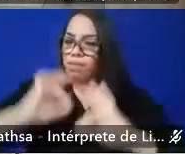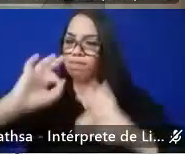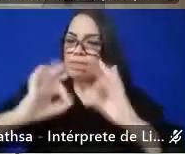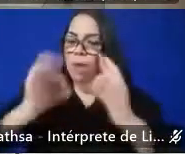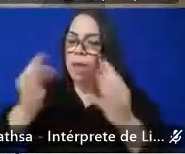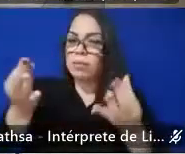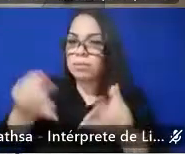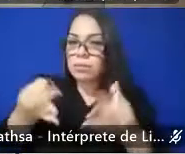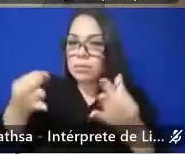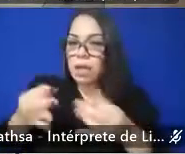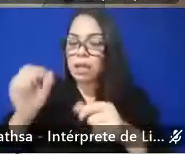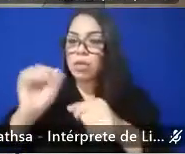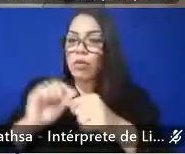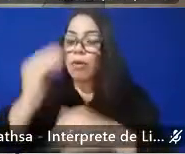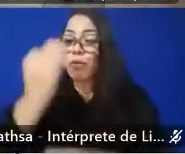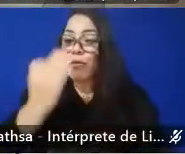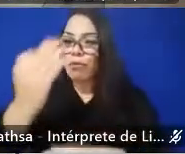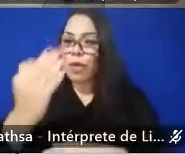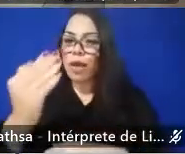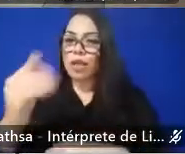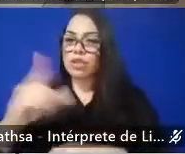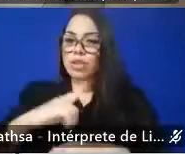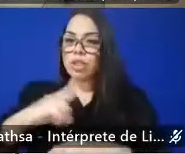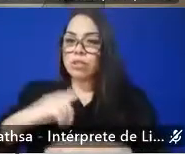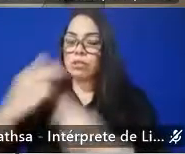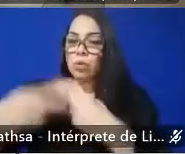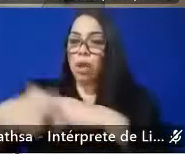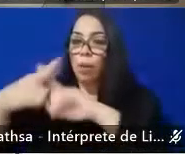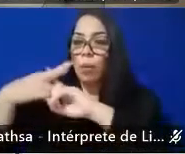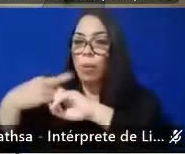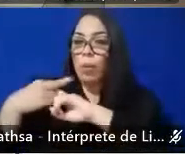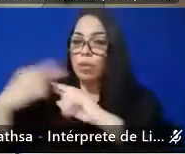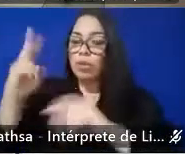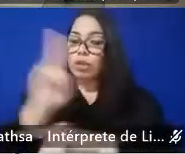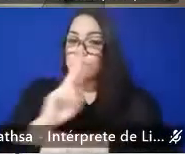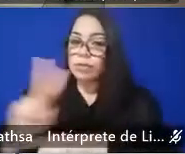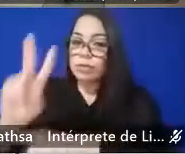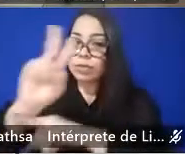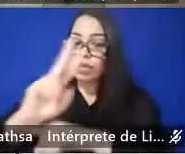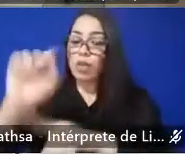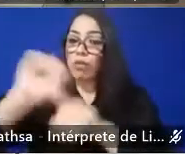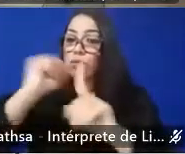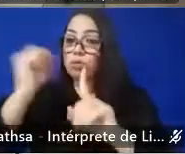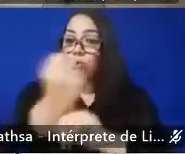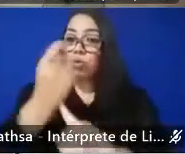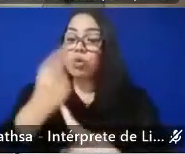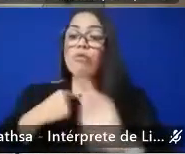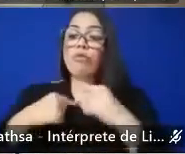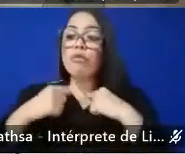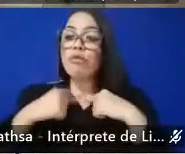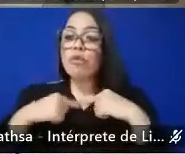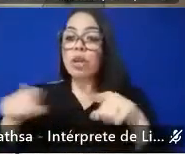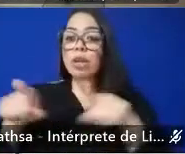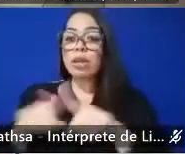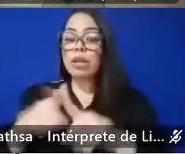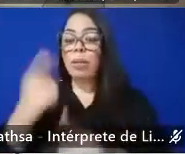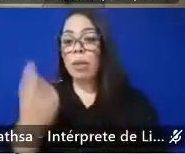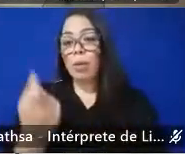fazer frente a atribuição que lhe incumbe na defesa dos interesses sociais e individuais indisponíveis